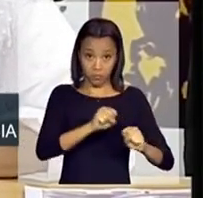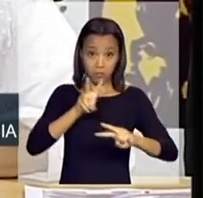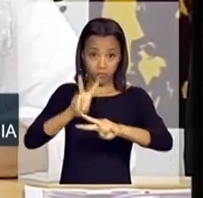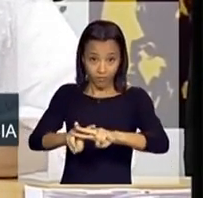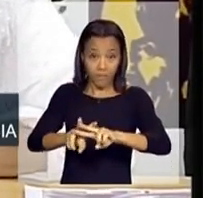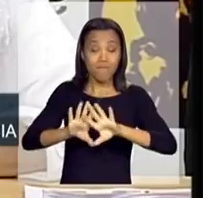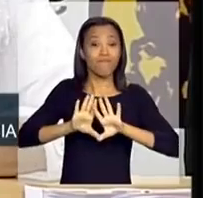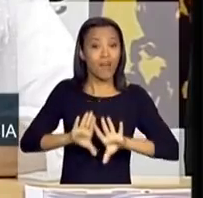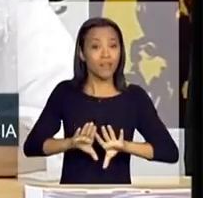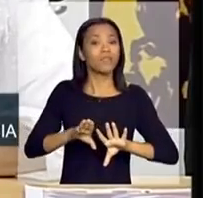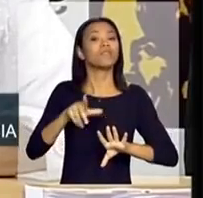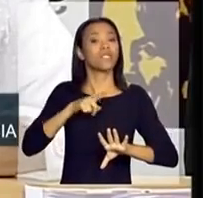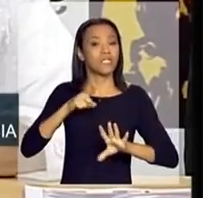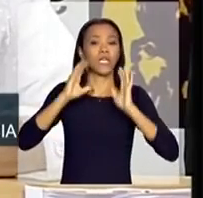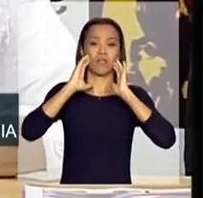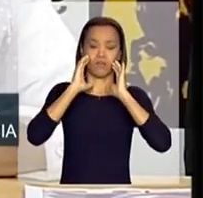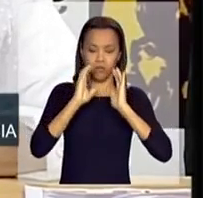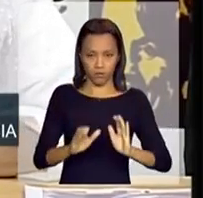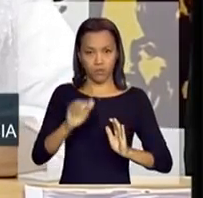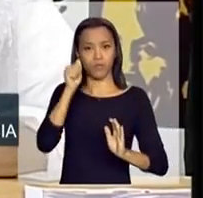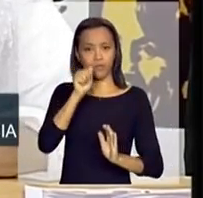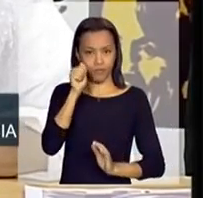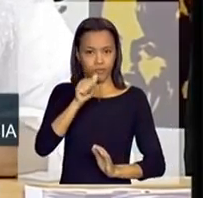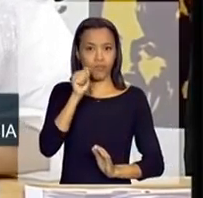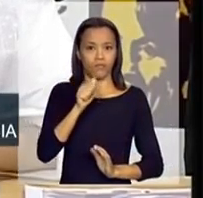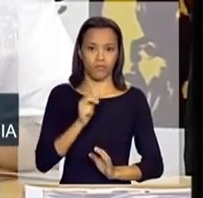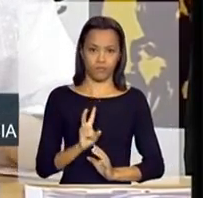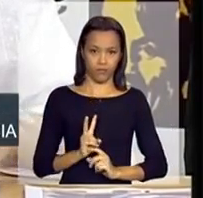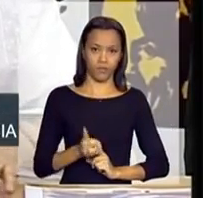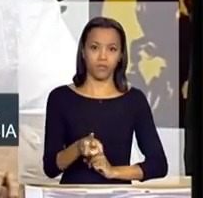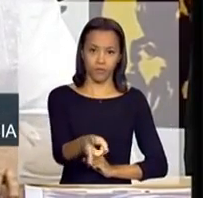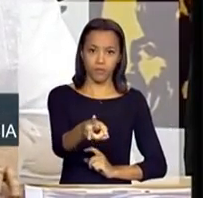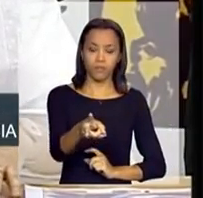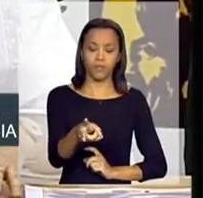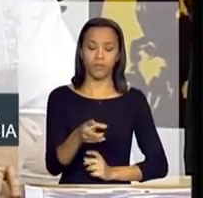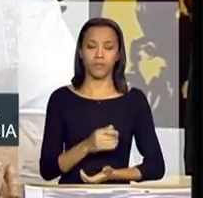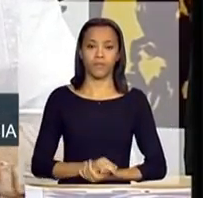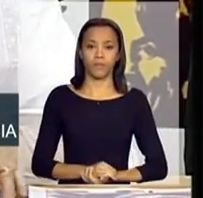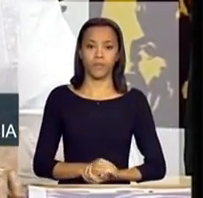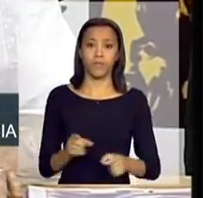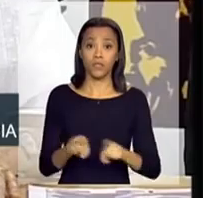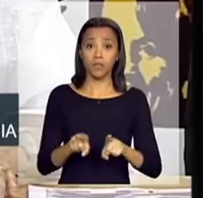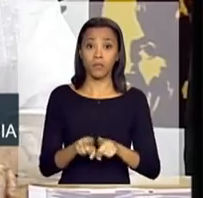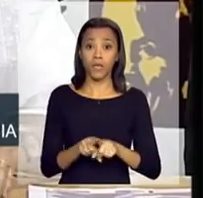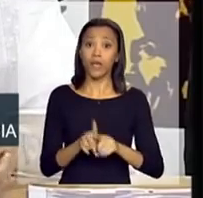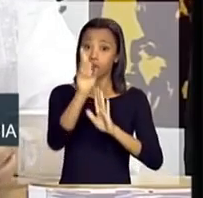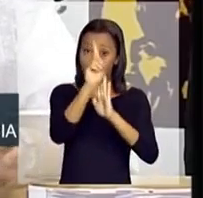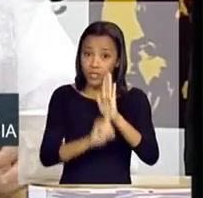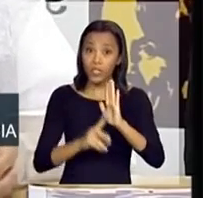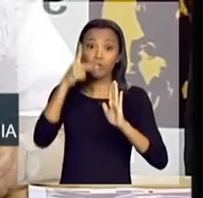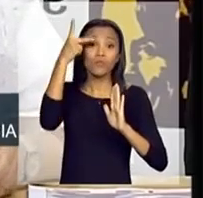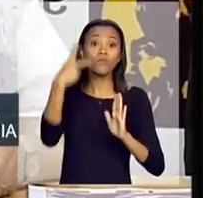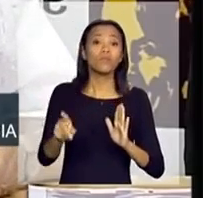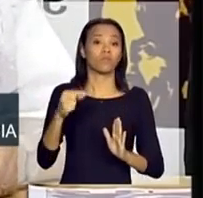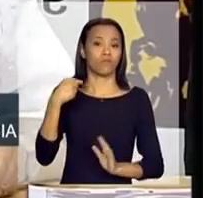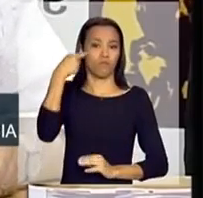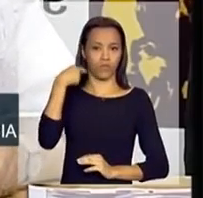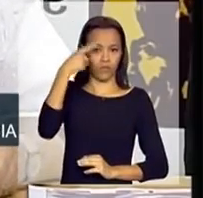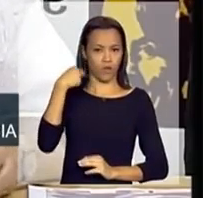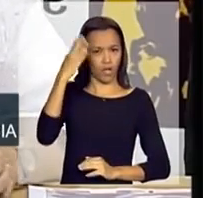um tratamento digno e respeitoso e merece um advogado competente e